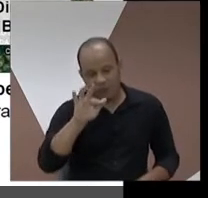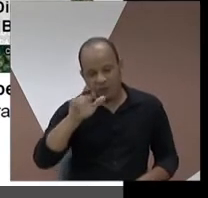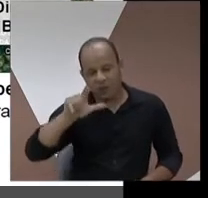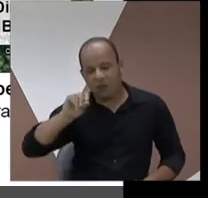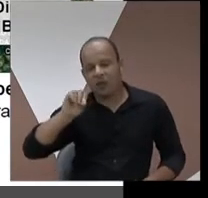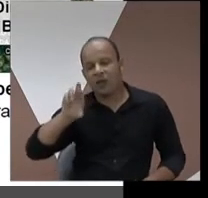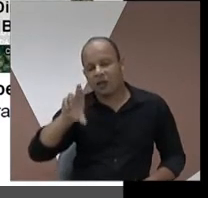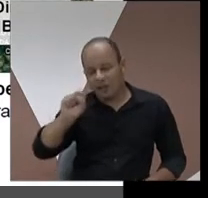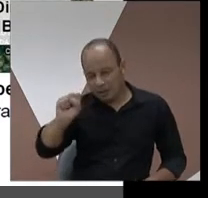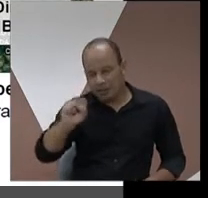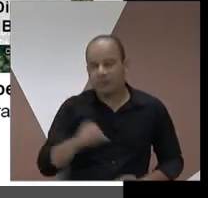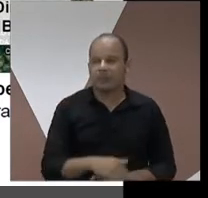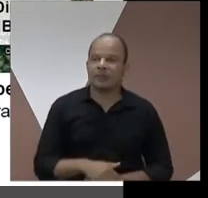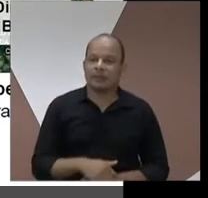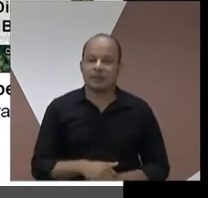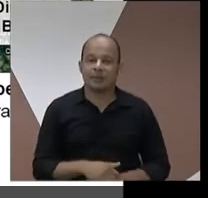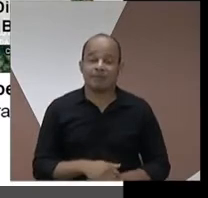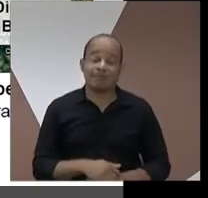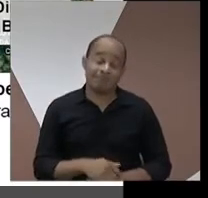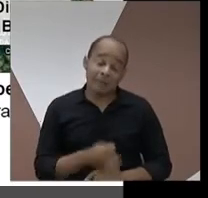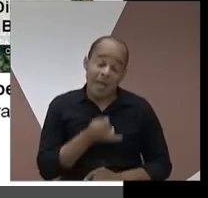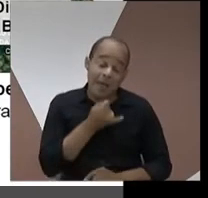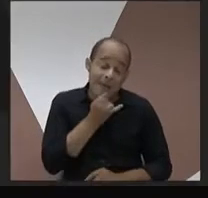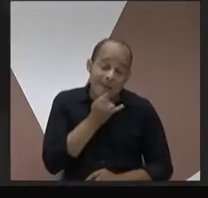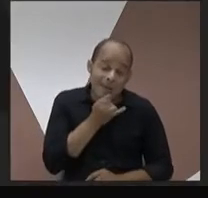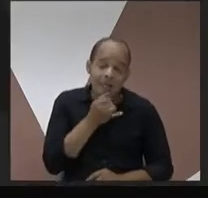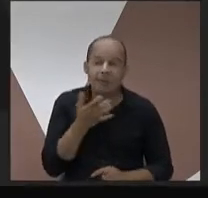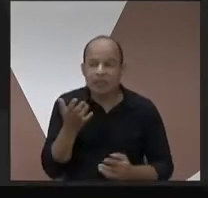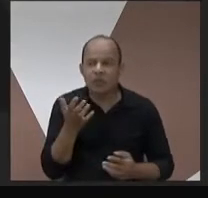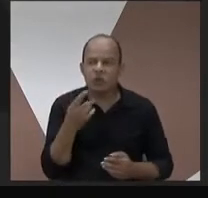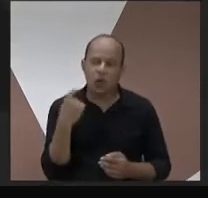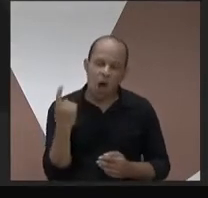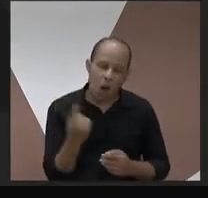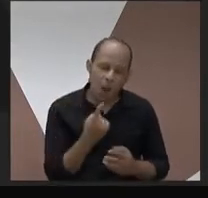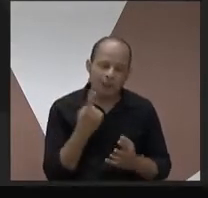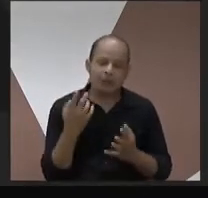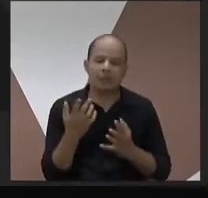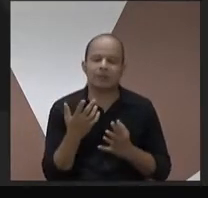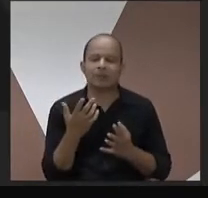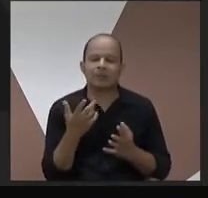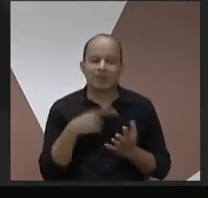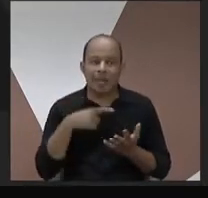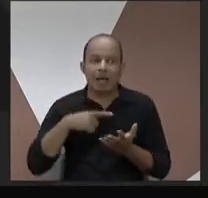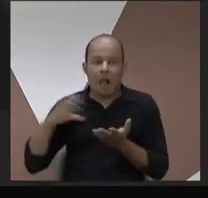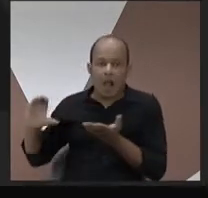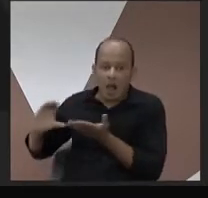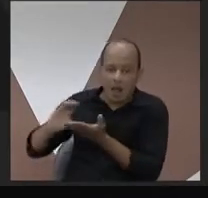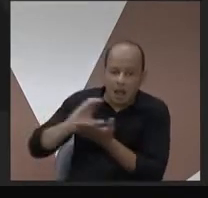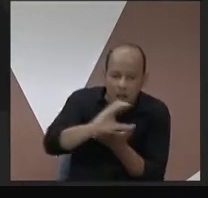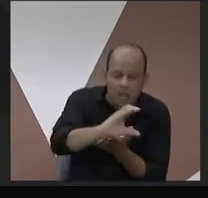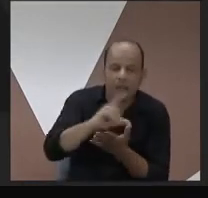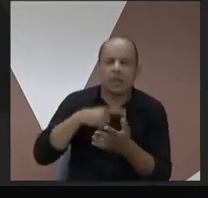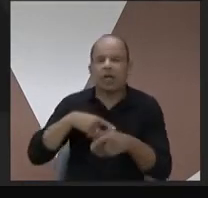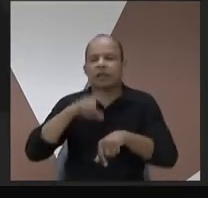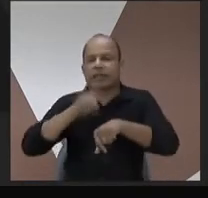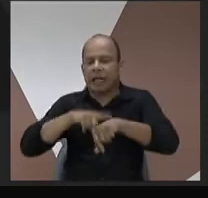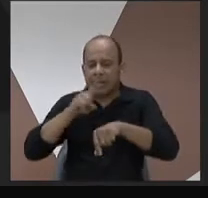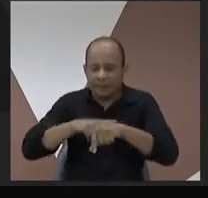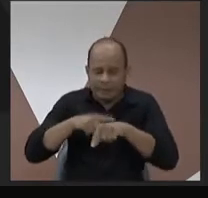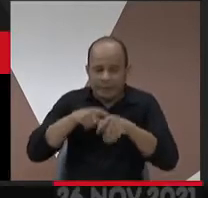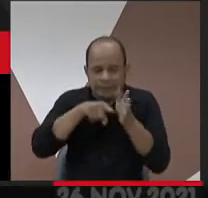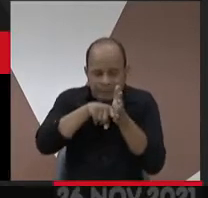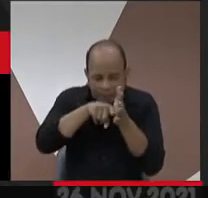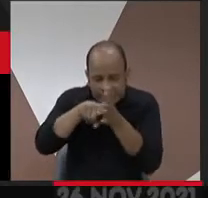infelizmente, né, nosso objetivo e a orientação, nós dedicamos tempo, recursos para que pudéssemos fazer esse estudo,